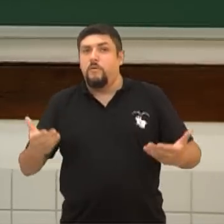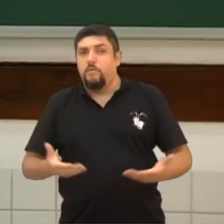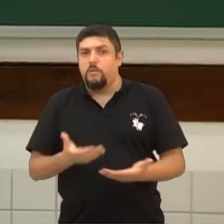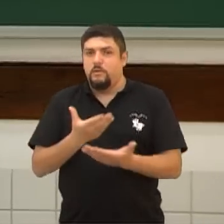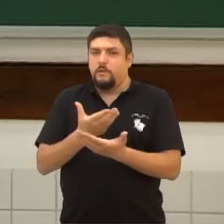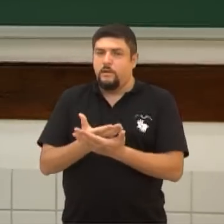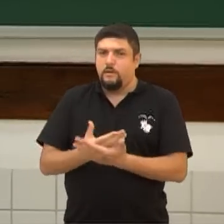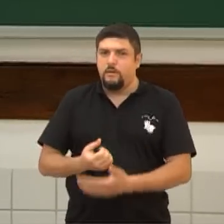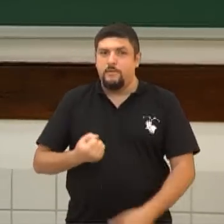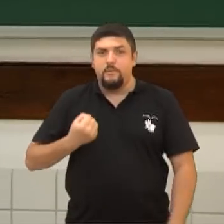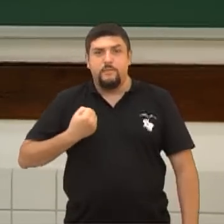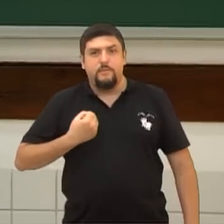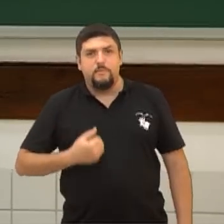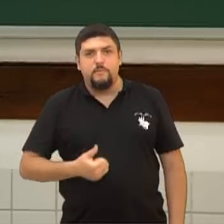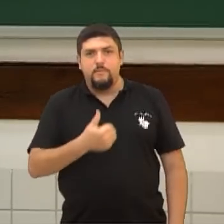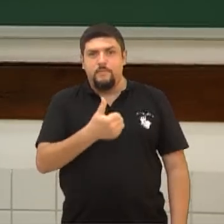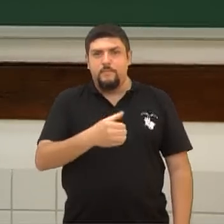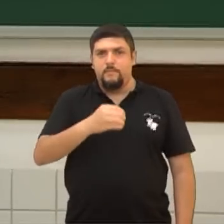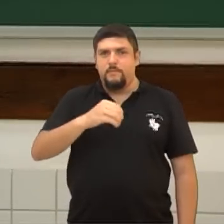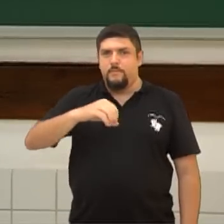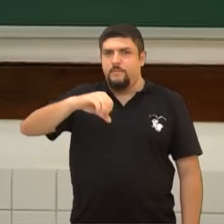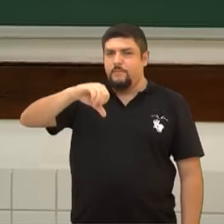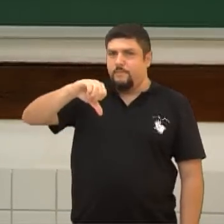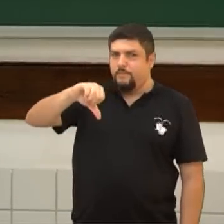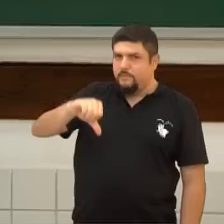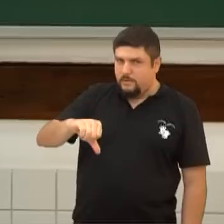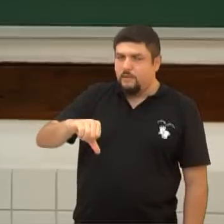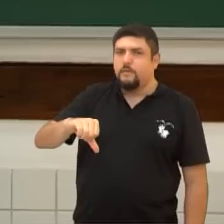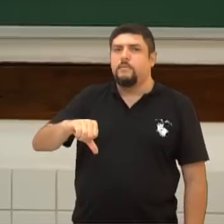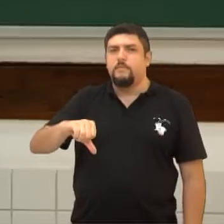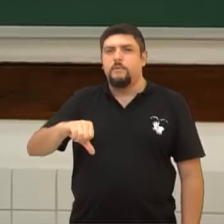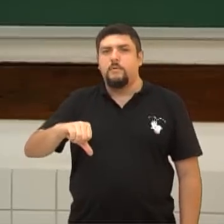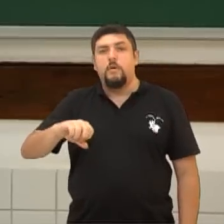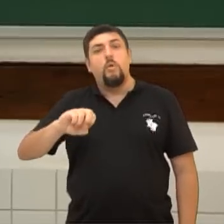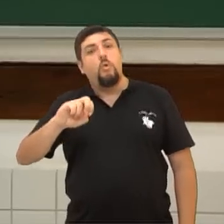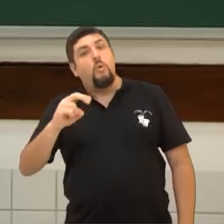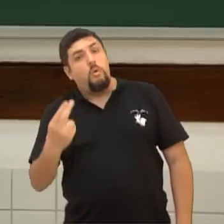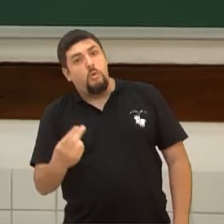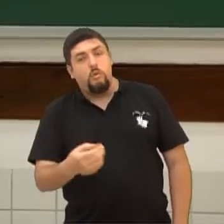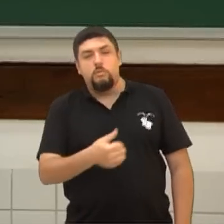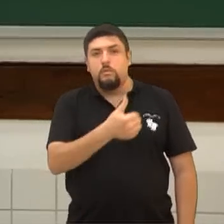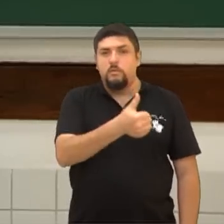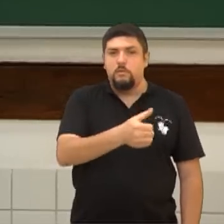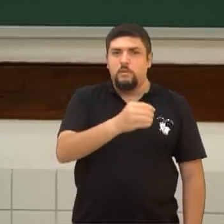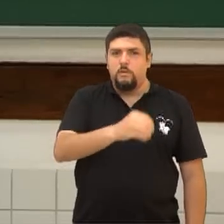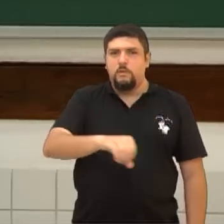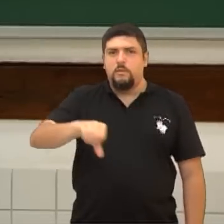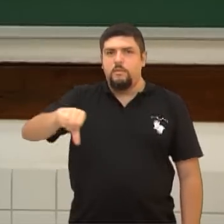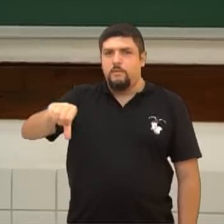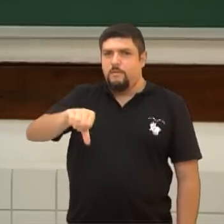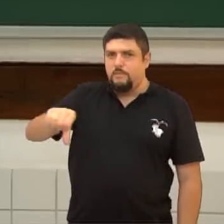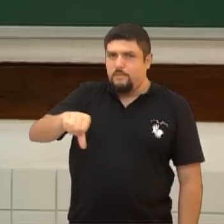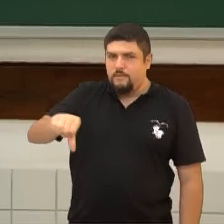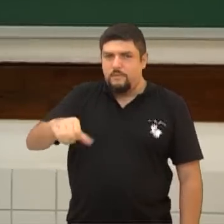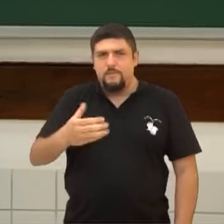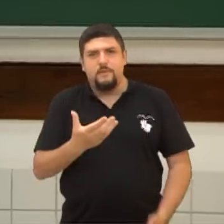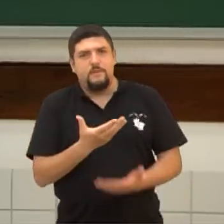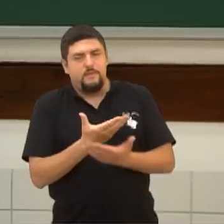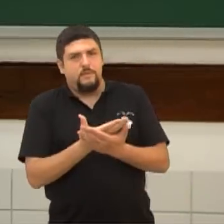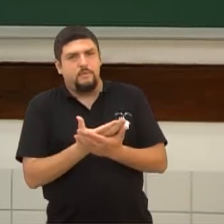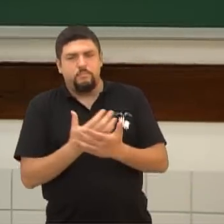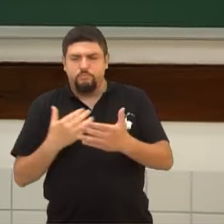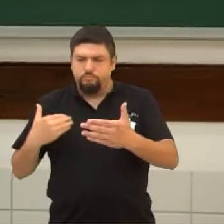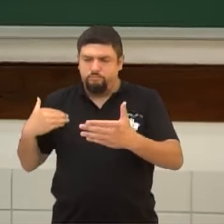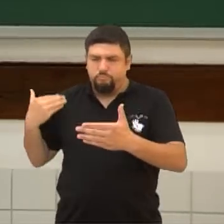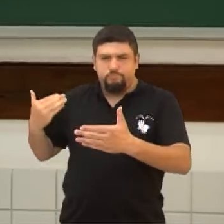número 109, ou, no numeral ordinal, 109ª aula, né? Que já